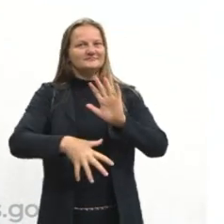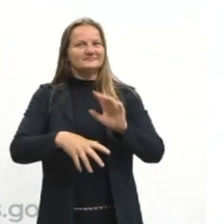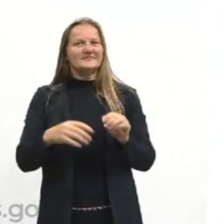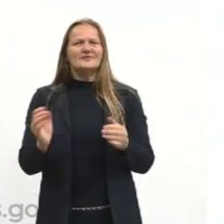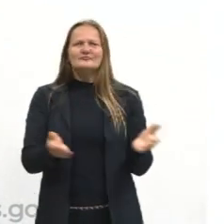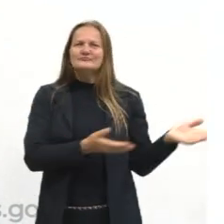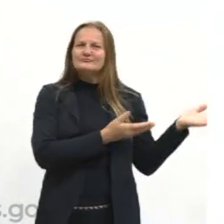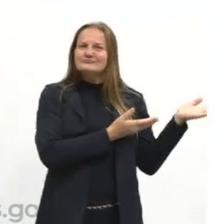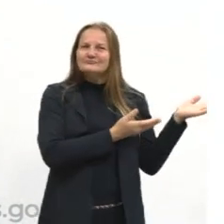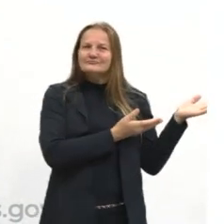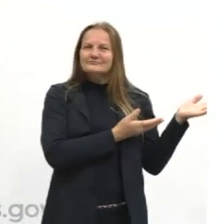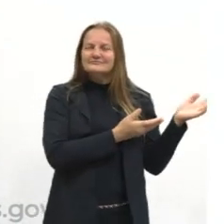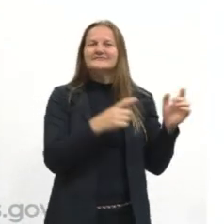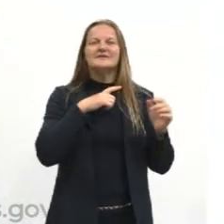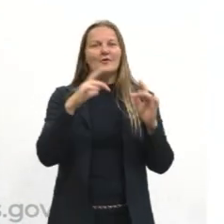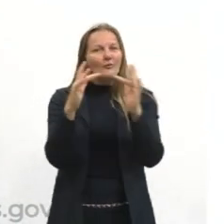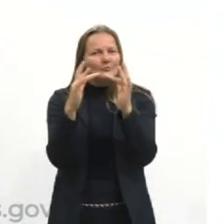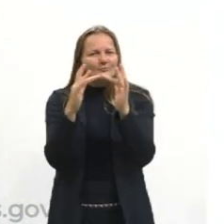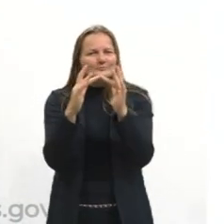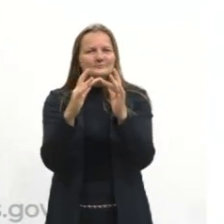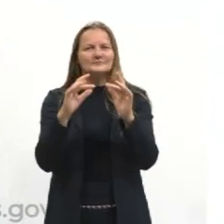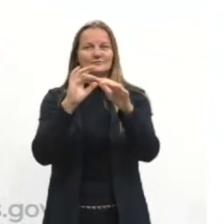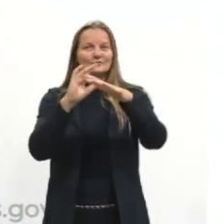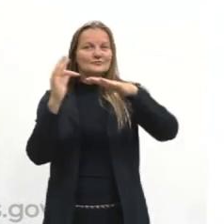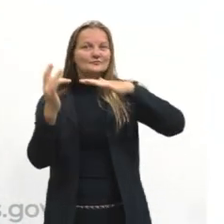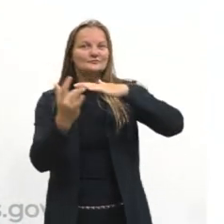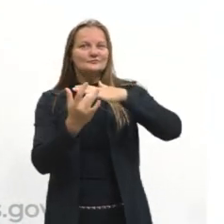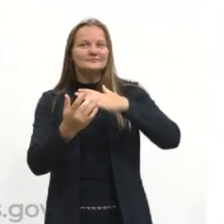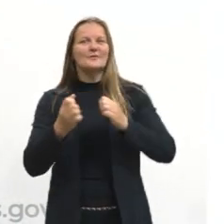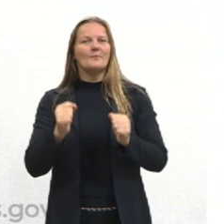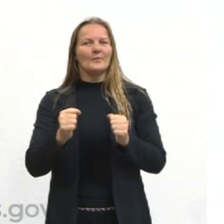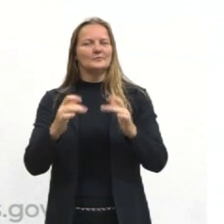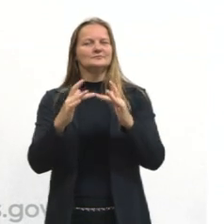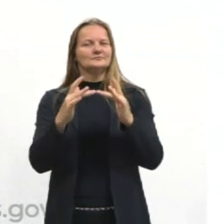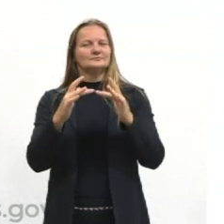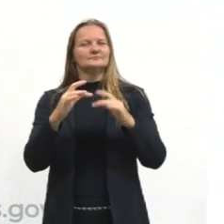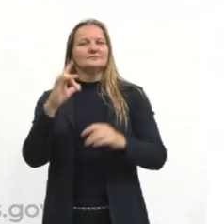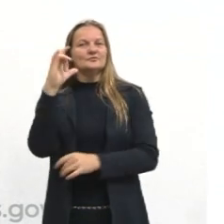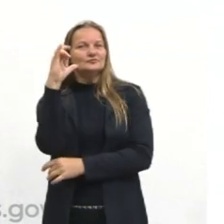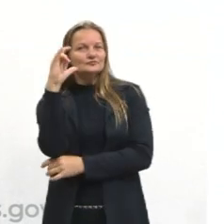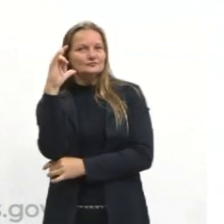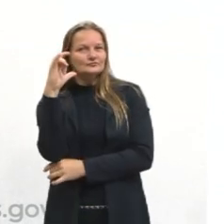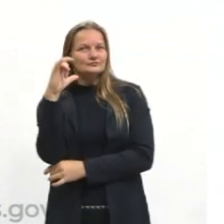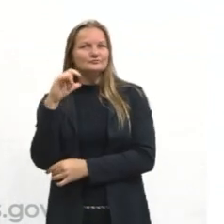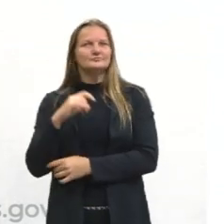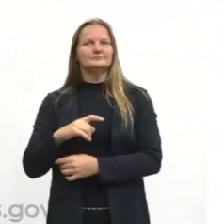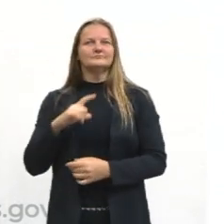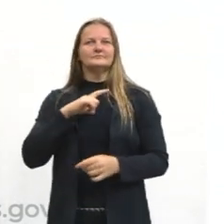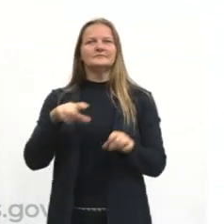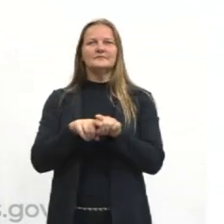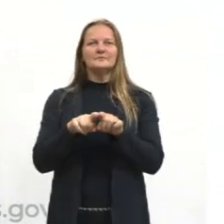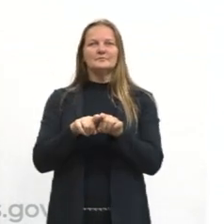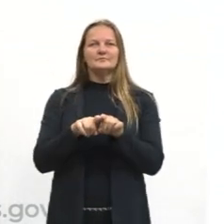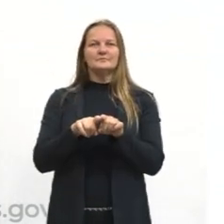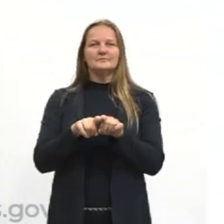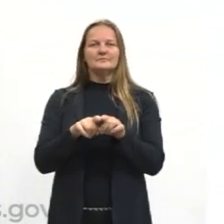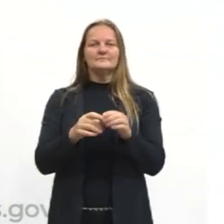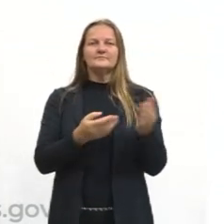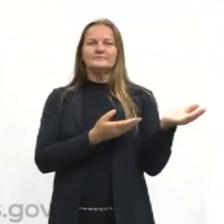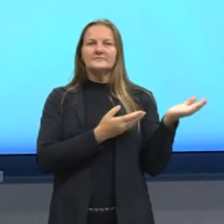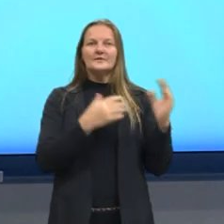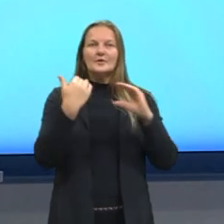cantinho do meu slide eu tenho as minhas redes sociais vocês tem ali o contato do meu Instagram vocês tem